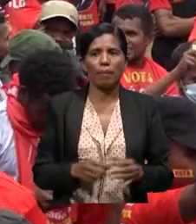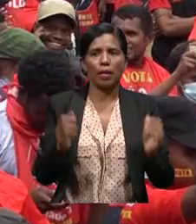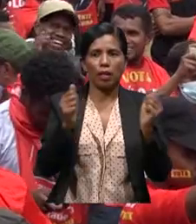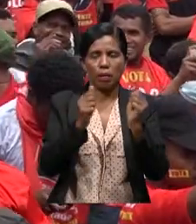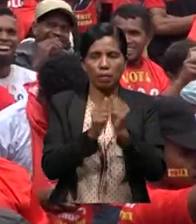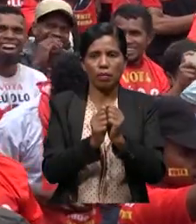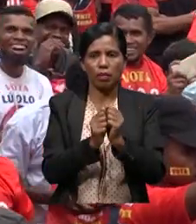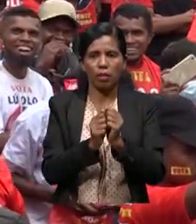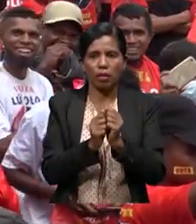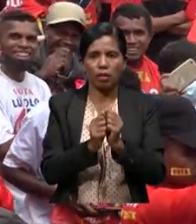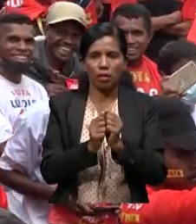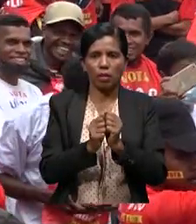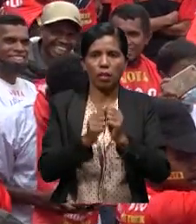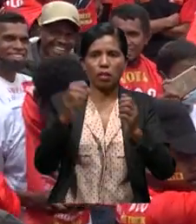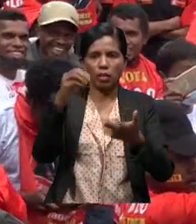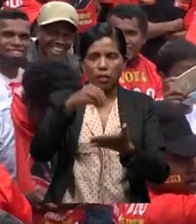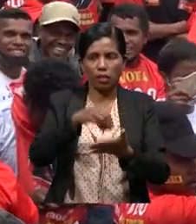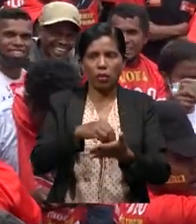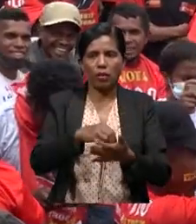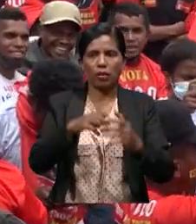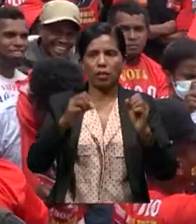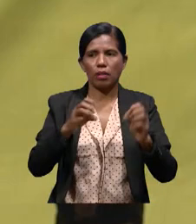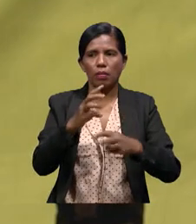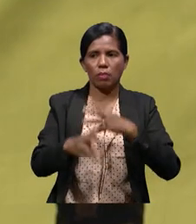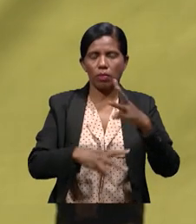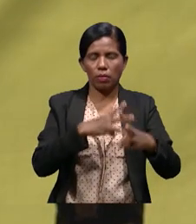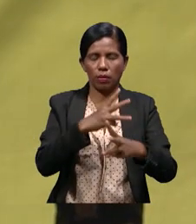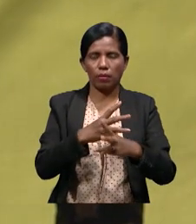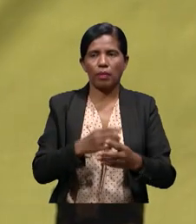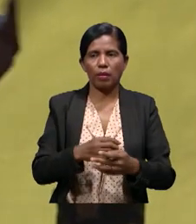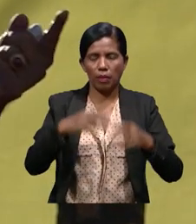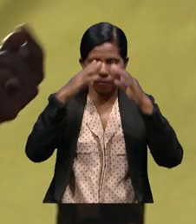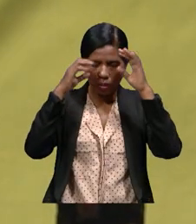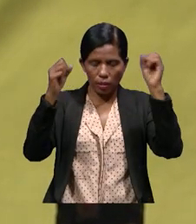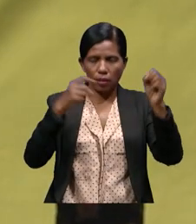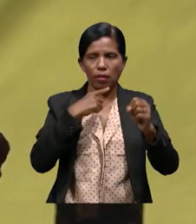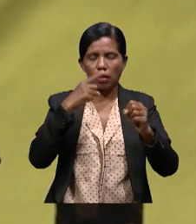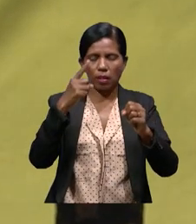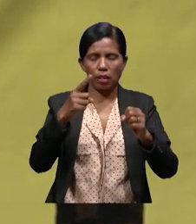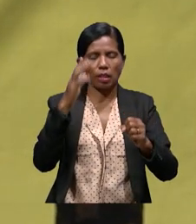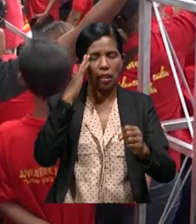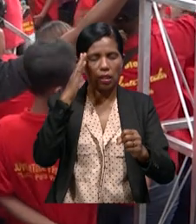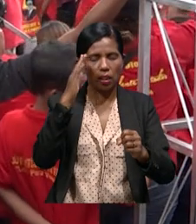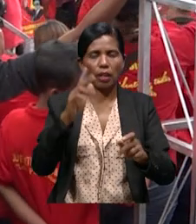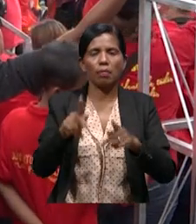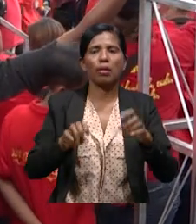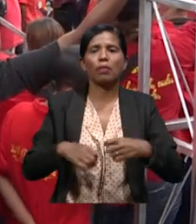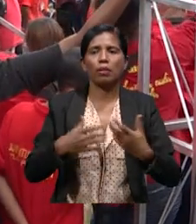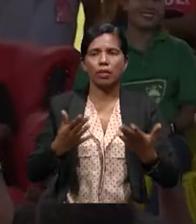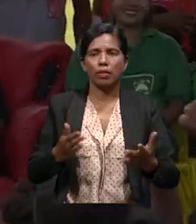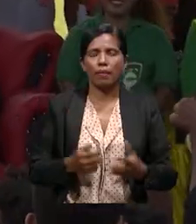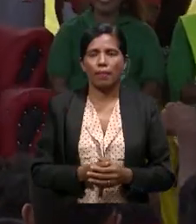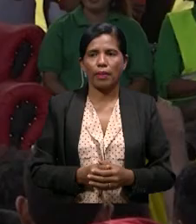falei, modernização no mundo toma que nem presidente tem característica do povo da Nínia ou Insa. Viva no